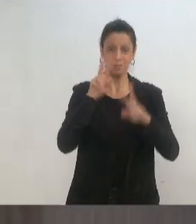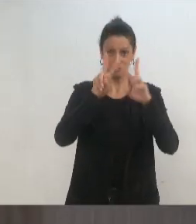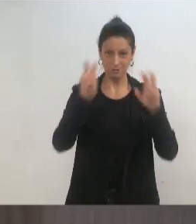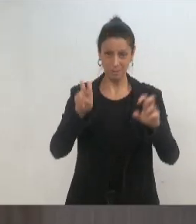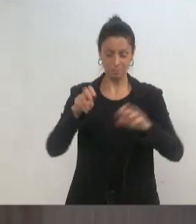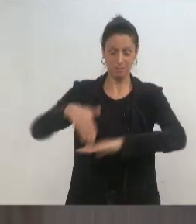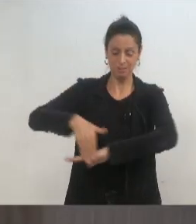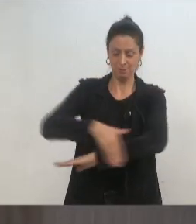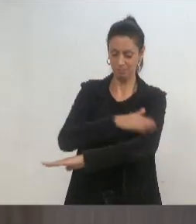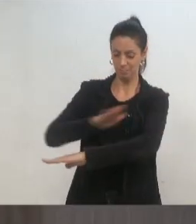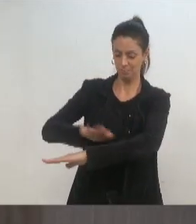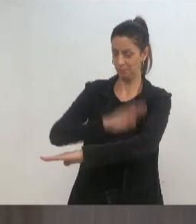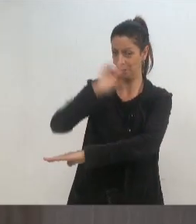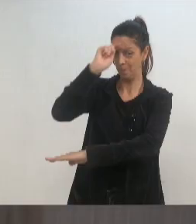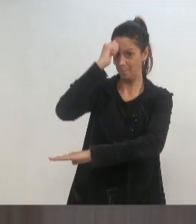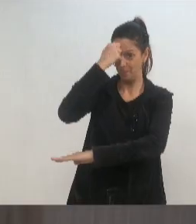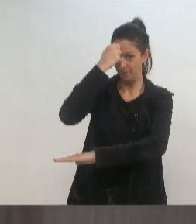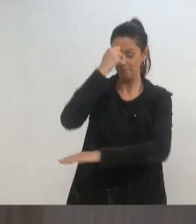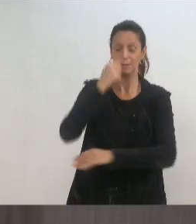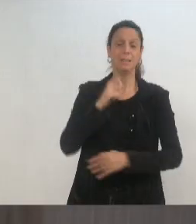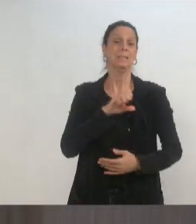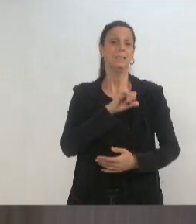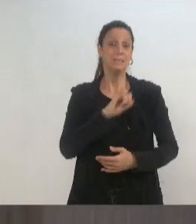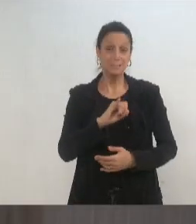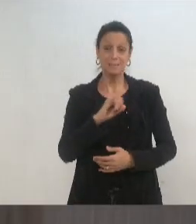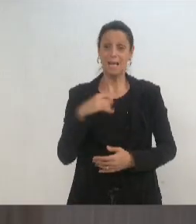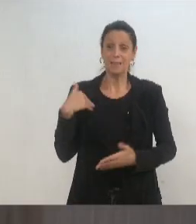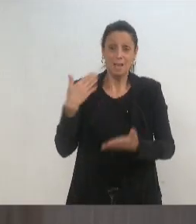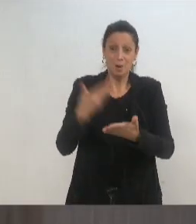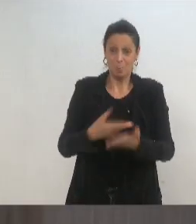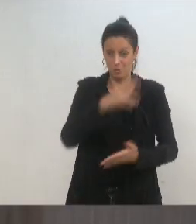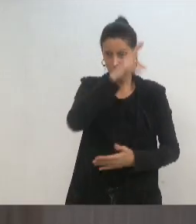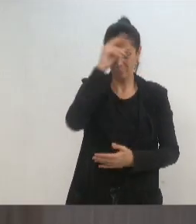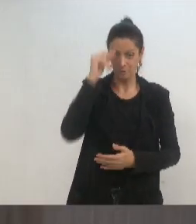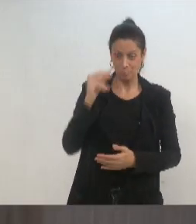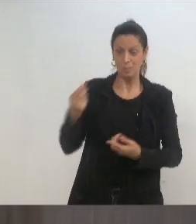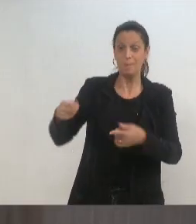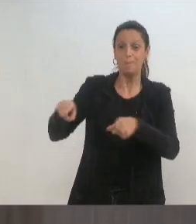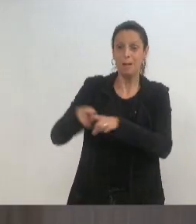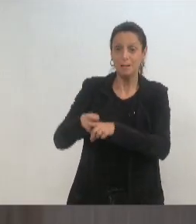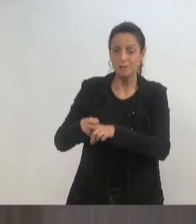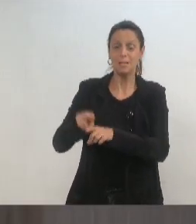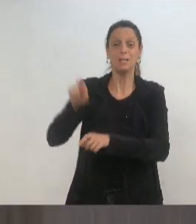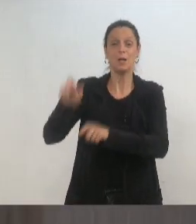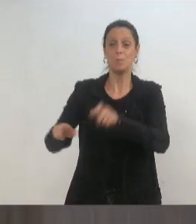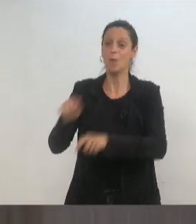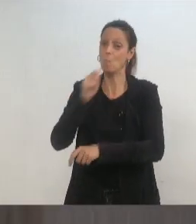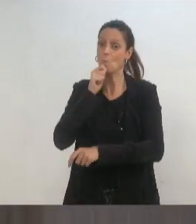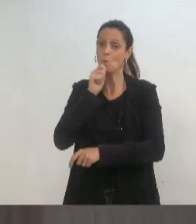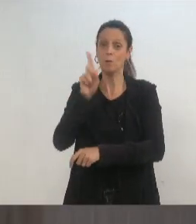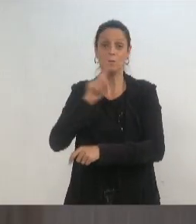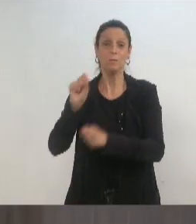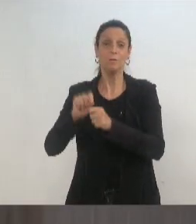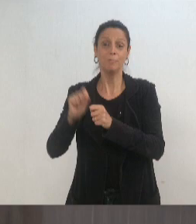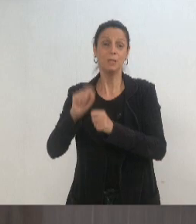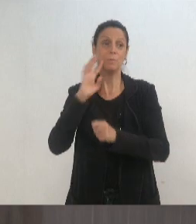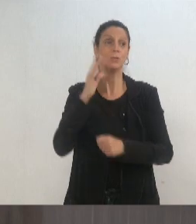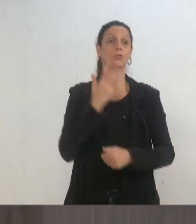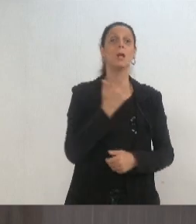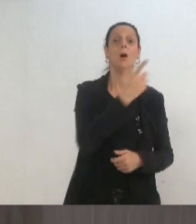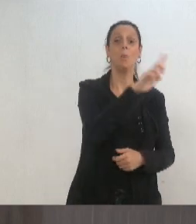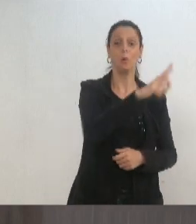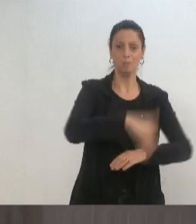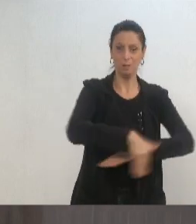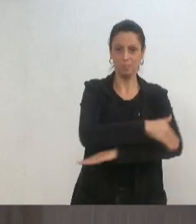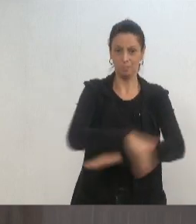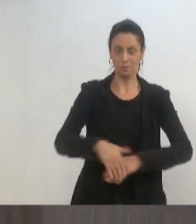mutirão está funcionando, é uma vergonha. Nós temos que chamar a atenção do prefeito Egídio com relação a essa questão, inclusive, do sistema de mutirão, da Secretaria de Obras, e com